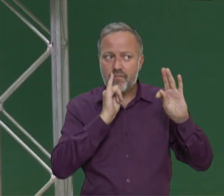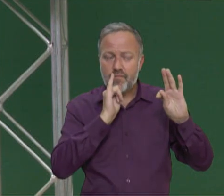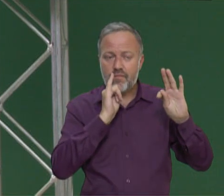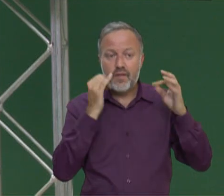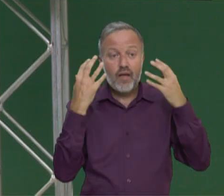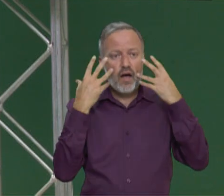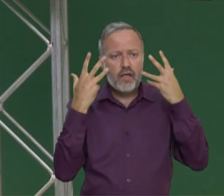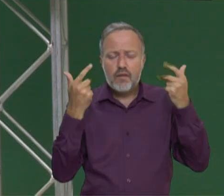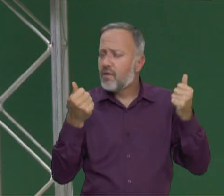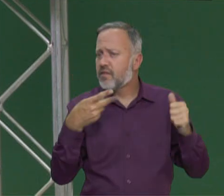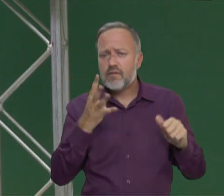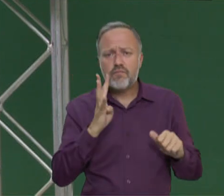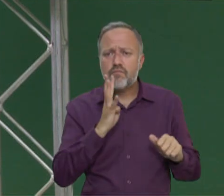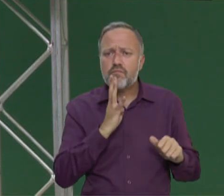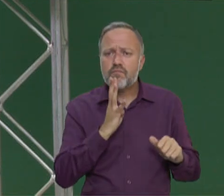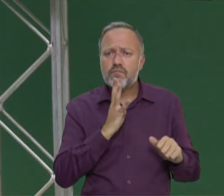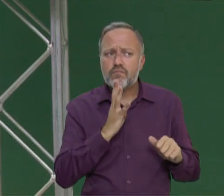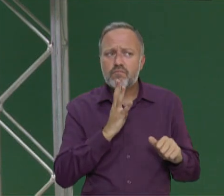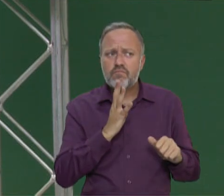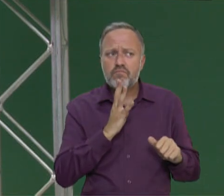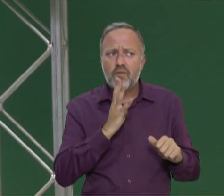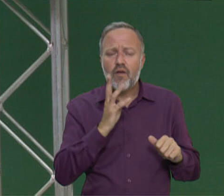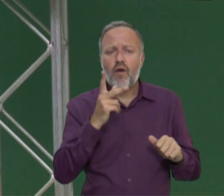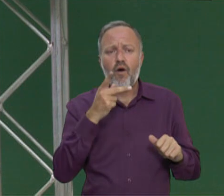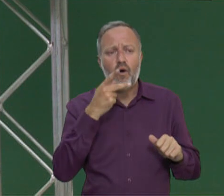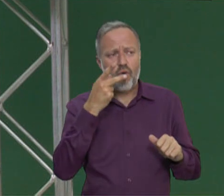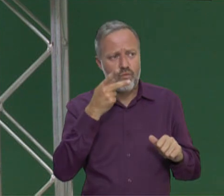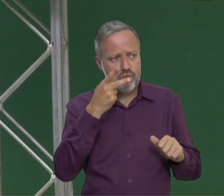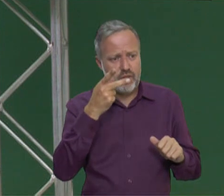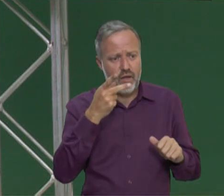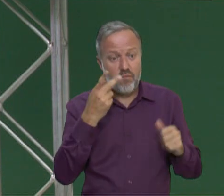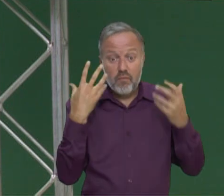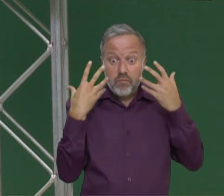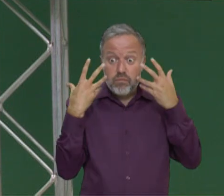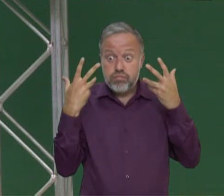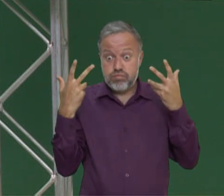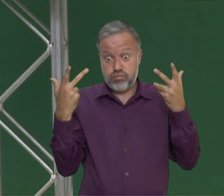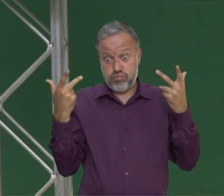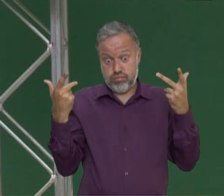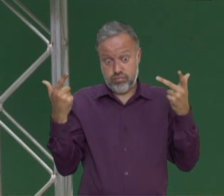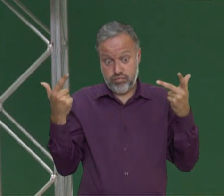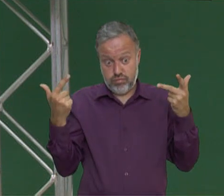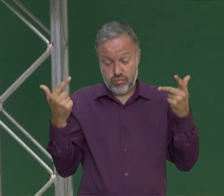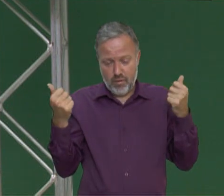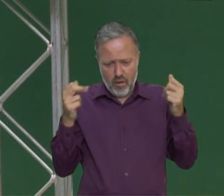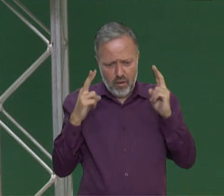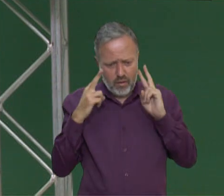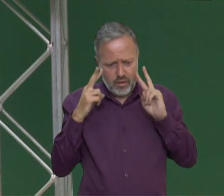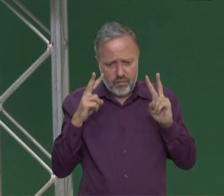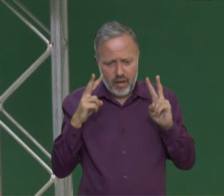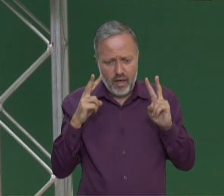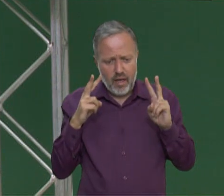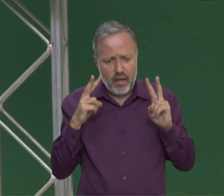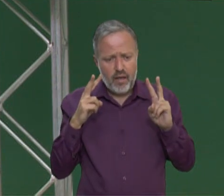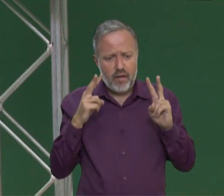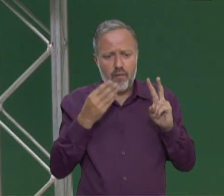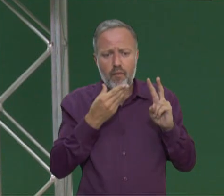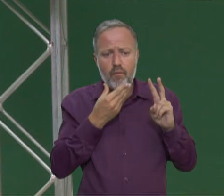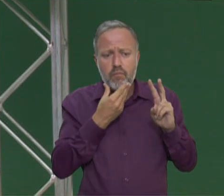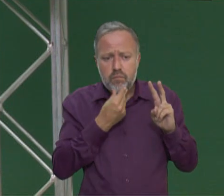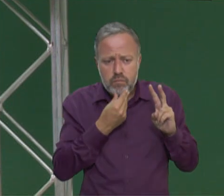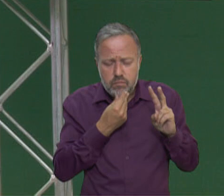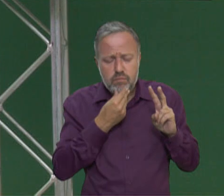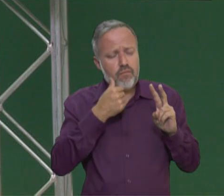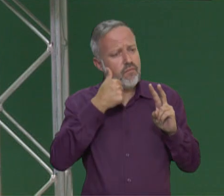animais desconhecidos. Você não vai lá pegar uma onça ou um tigre para ver se é macho ou fêmea, né? Veja